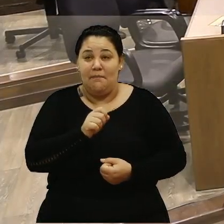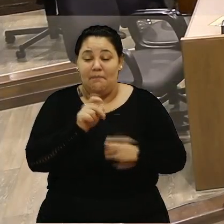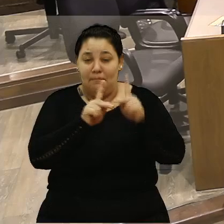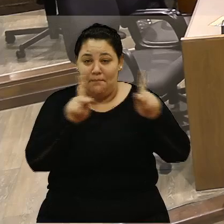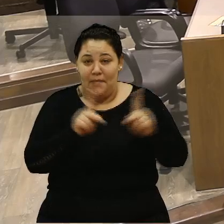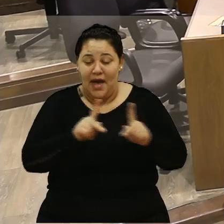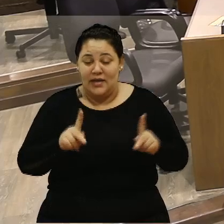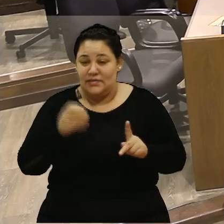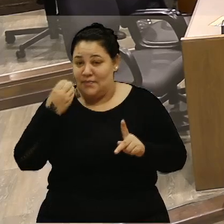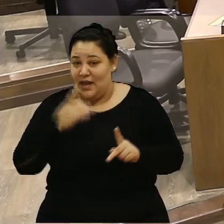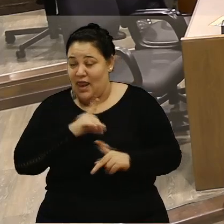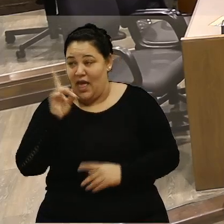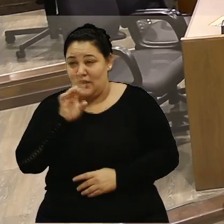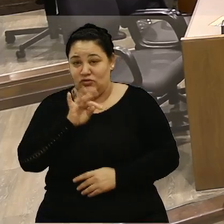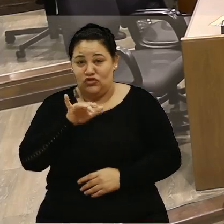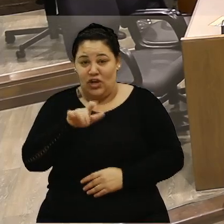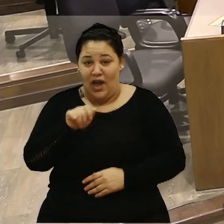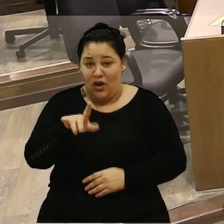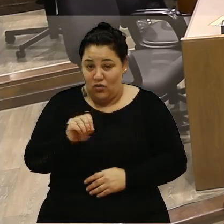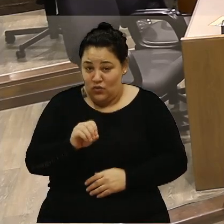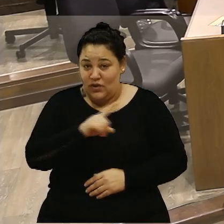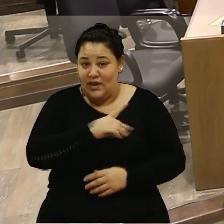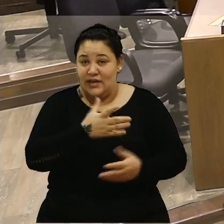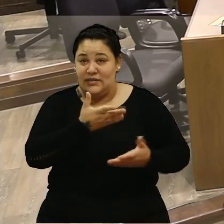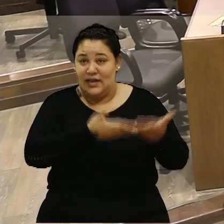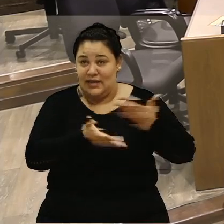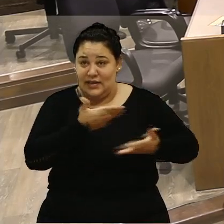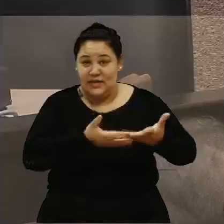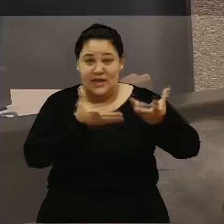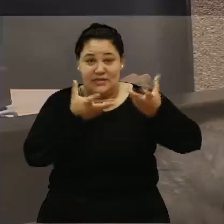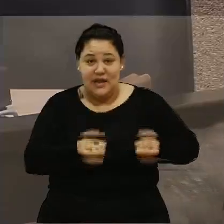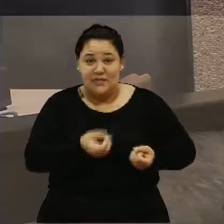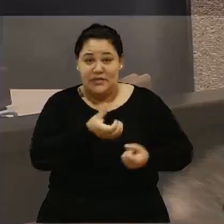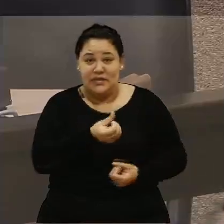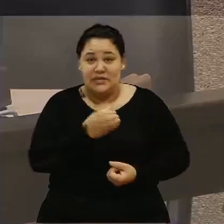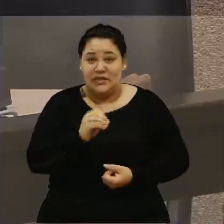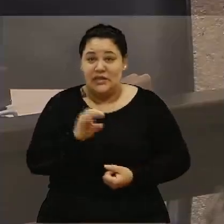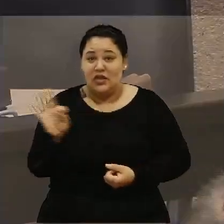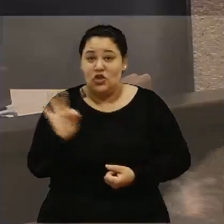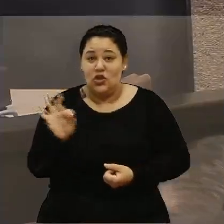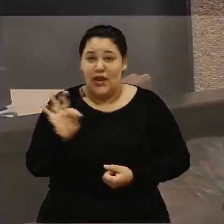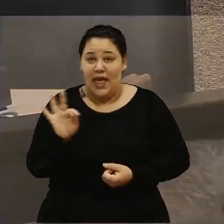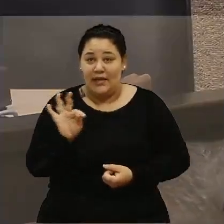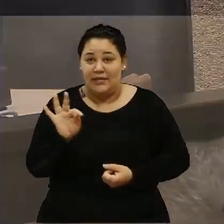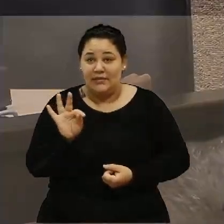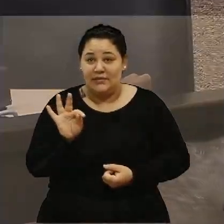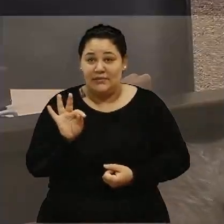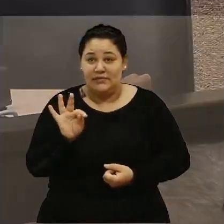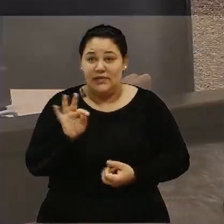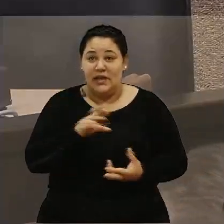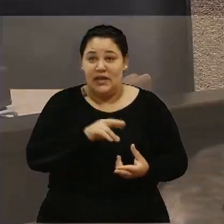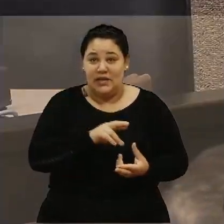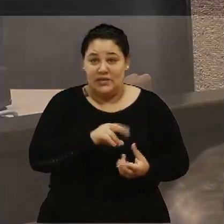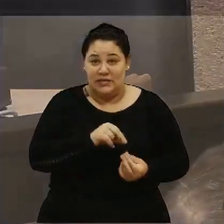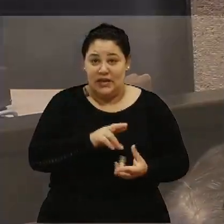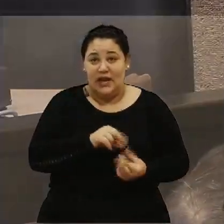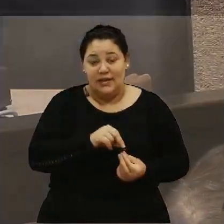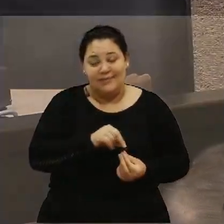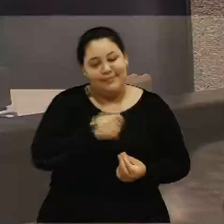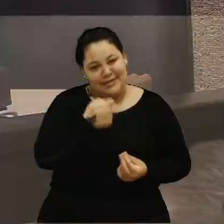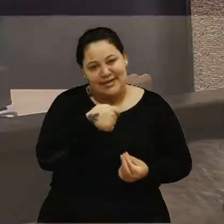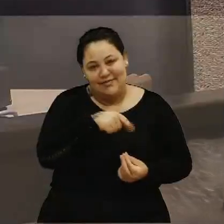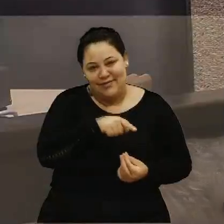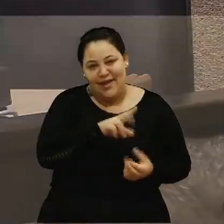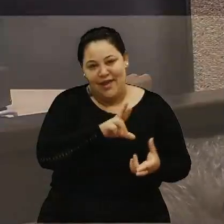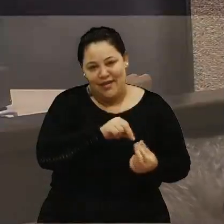Então, eles atendem 60 toneladas, eles recebem 60 toneladas de lixo reciclado, deveria ser reciclável,